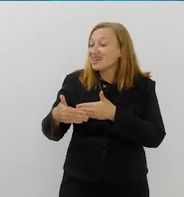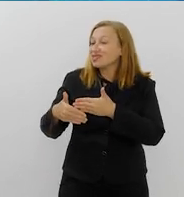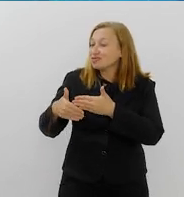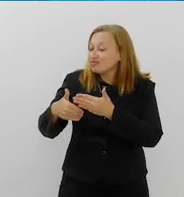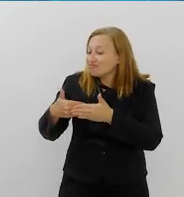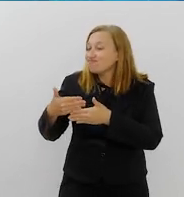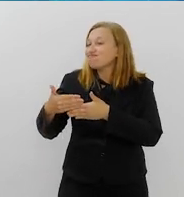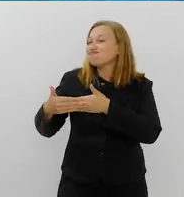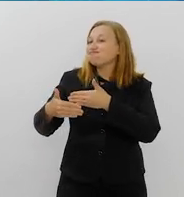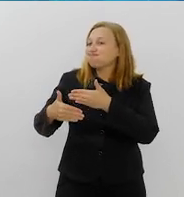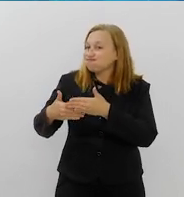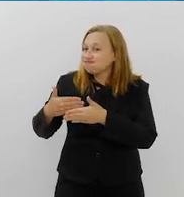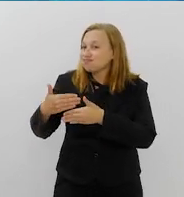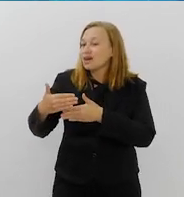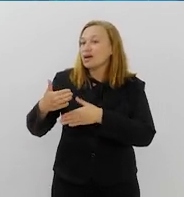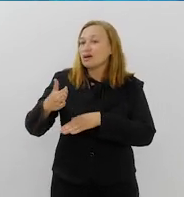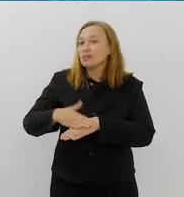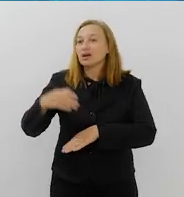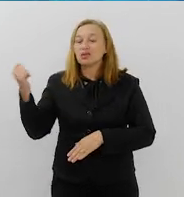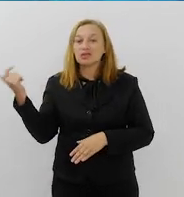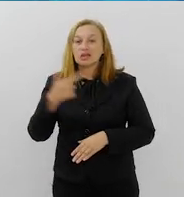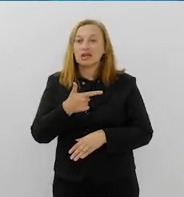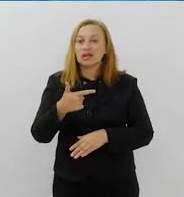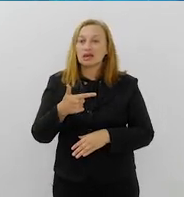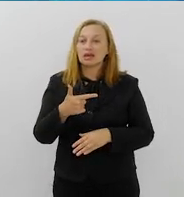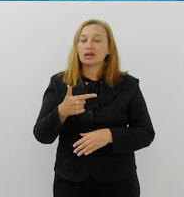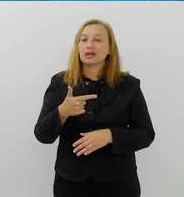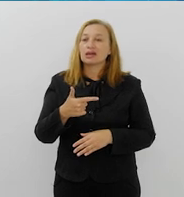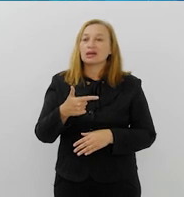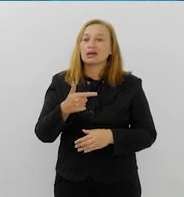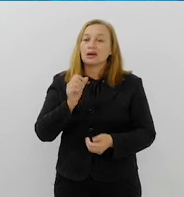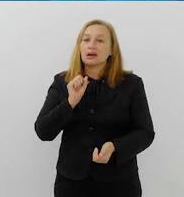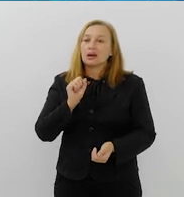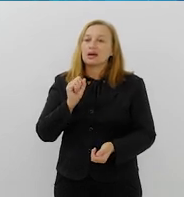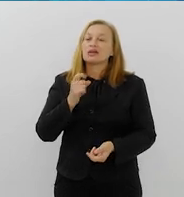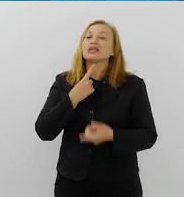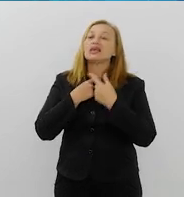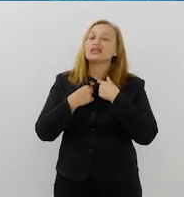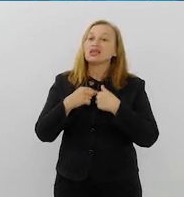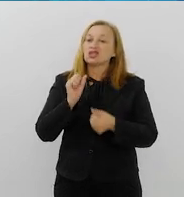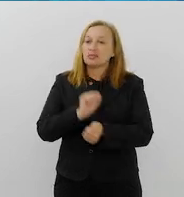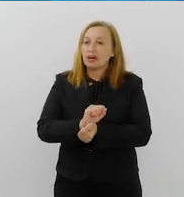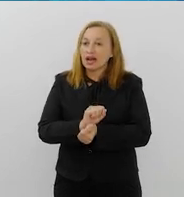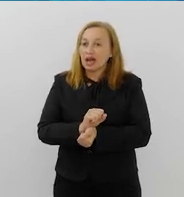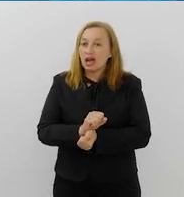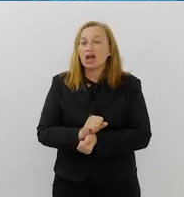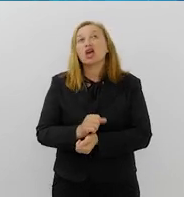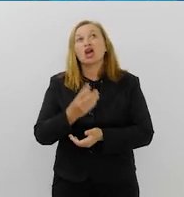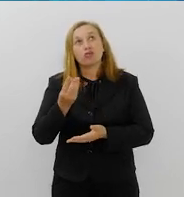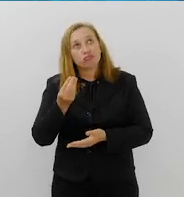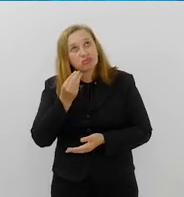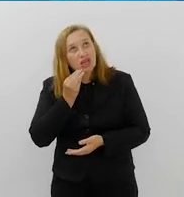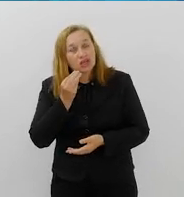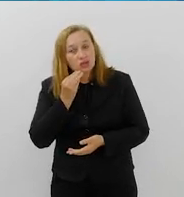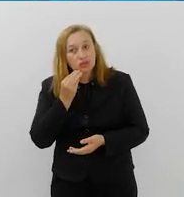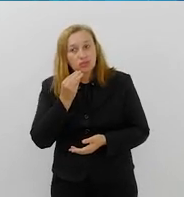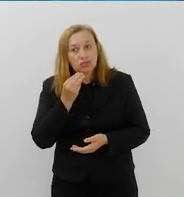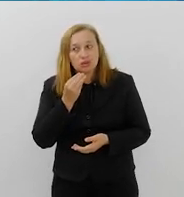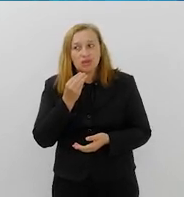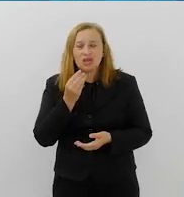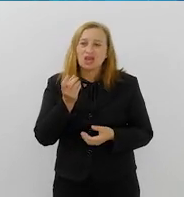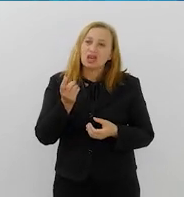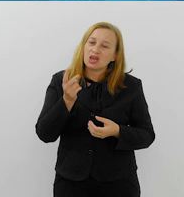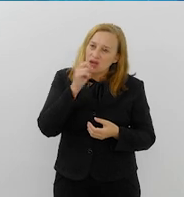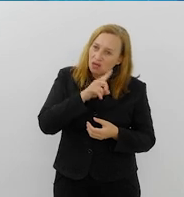vai além da minha capacidade de frear aquele desejo. Eu até tento, aí eu falho,